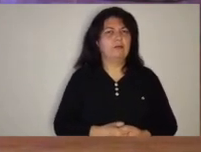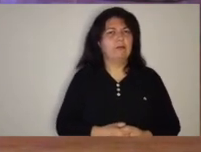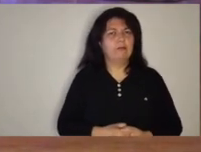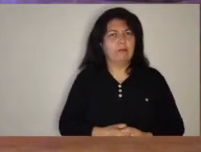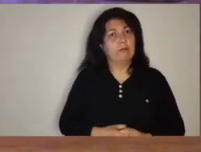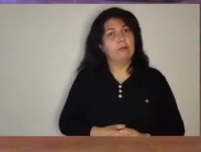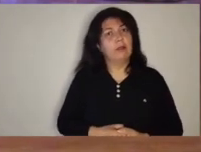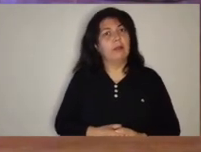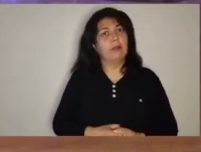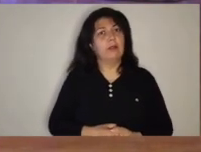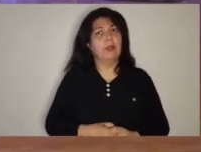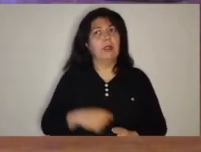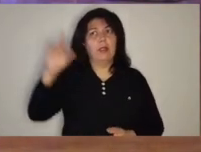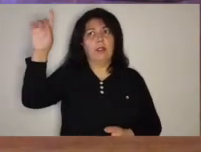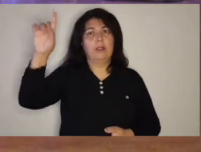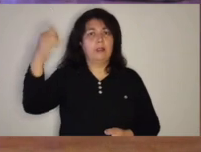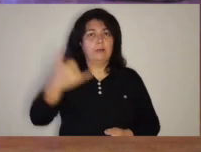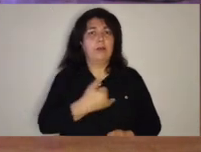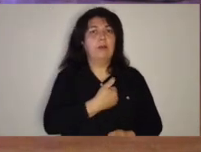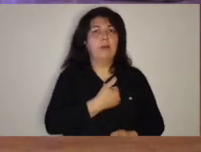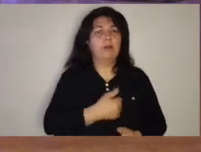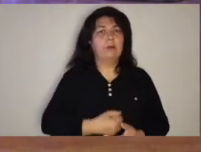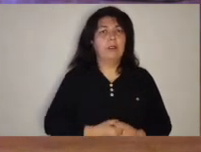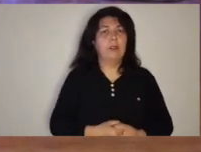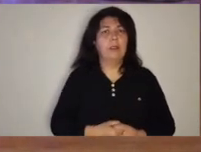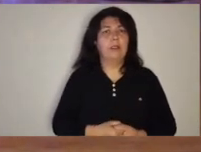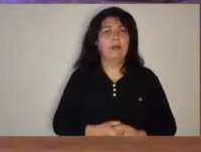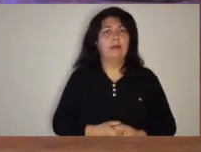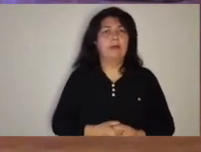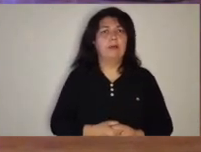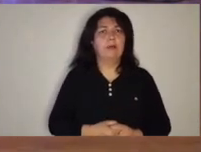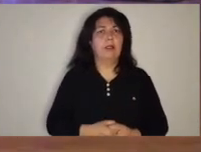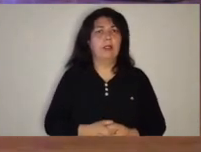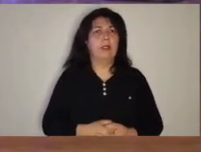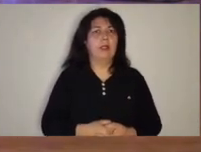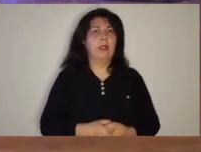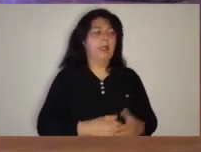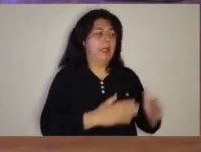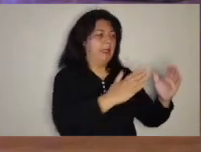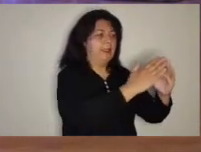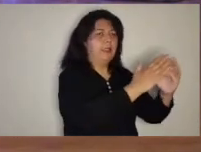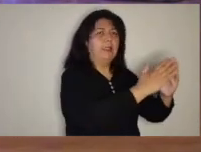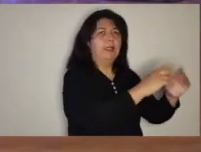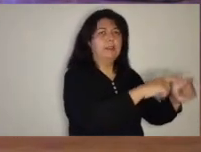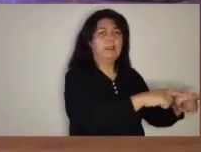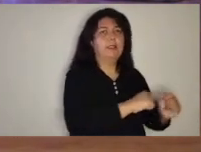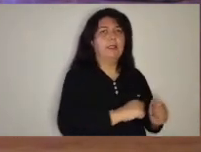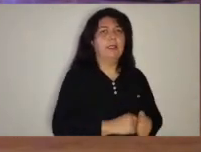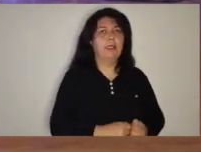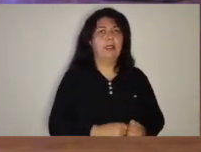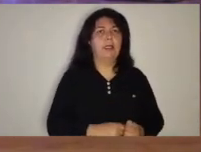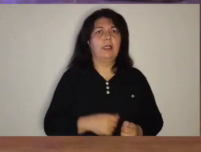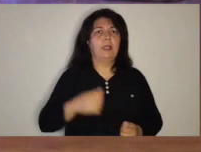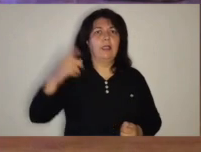eu estou falando que a arca do Senhor entrou na casa de Abinadab, a presença de Deus estava lá, e a vida dele